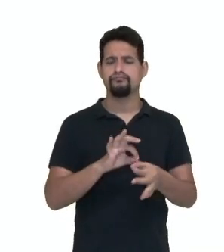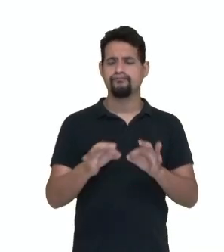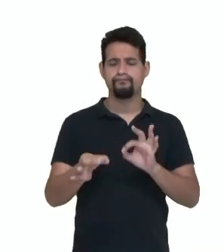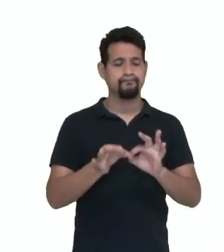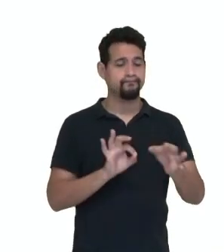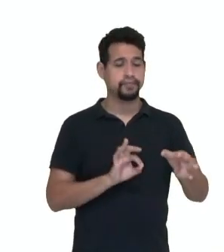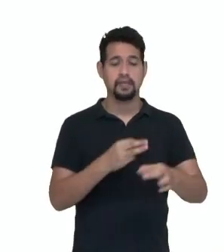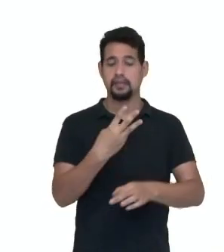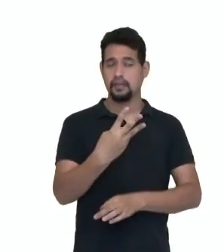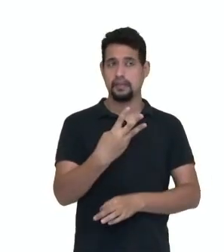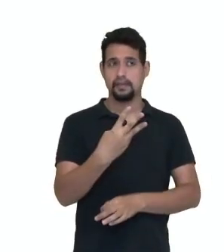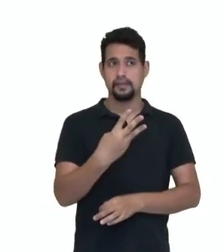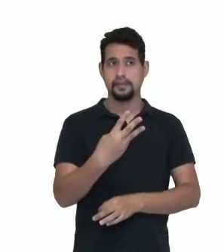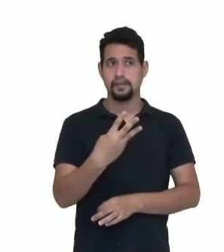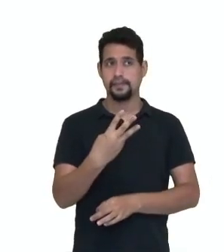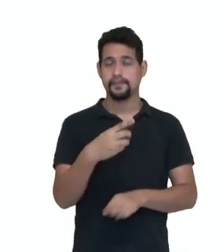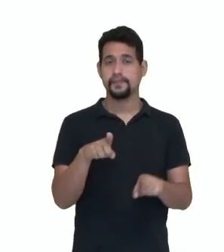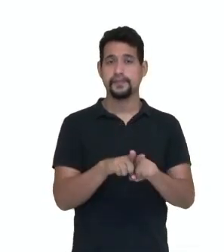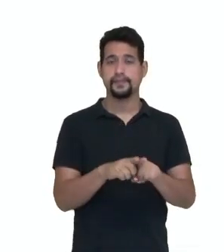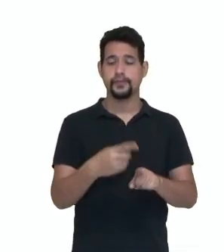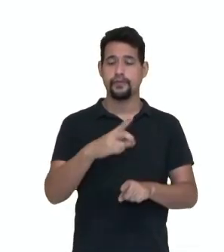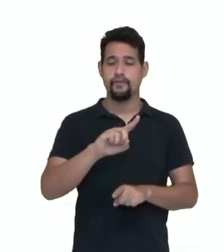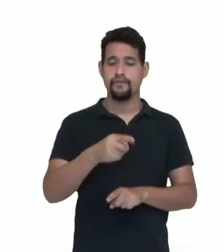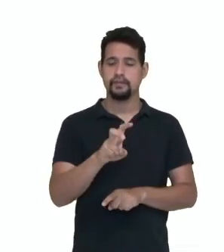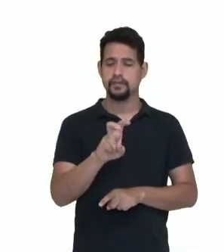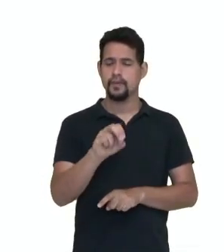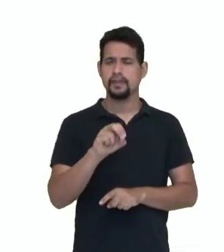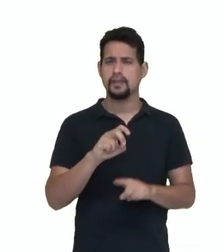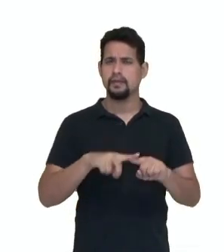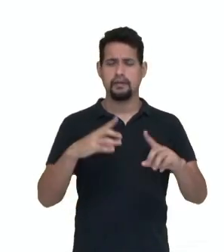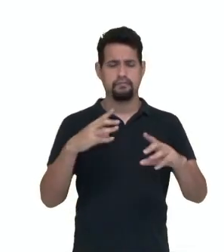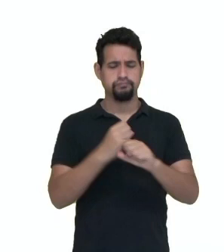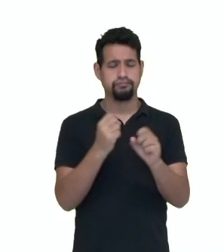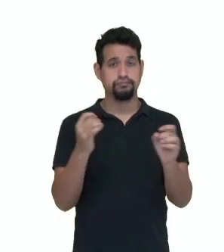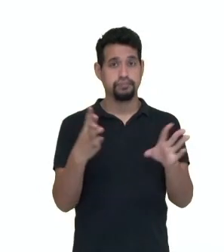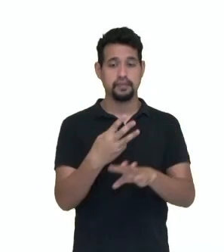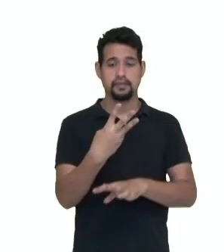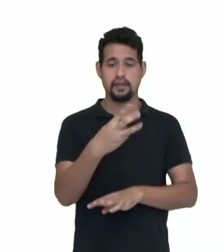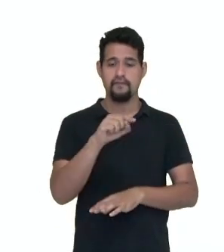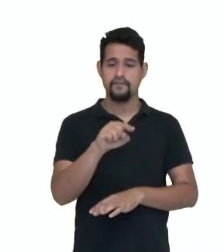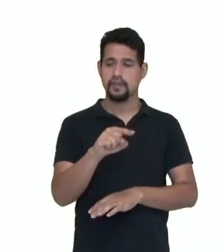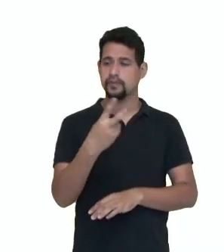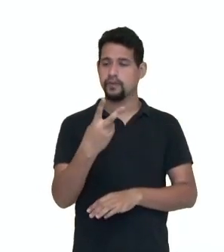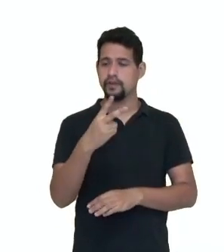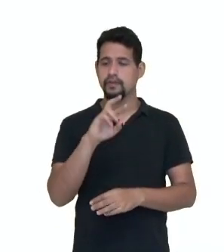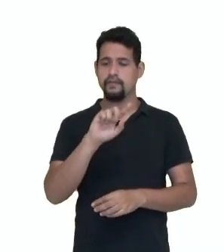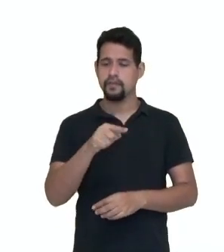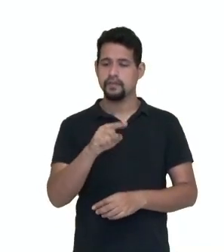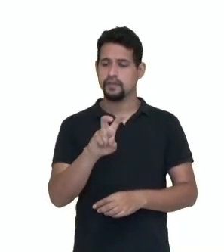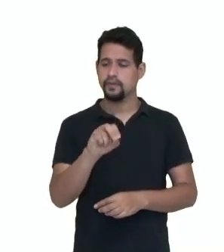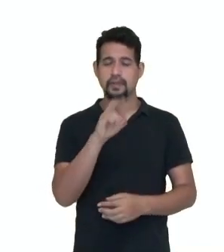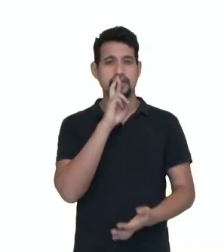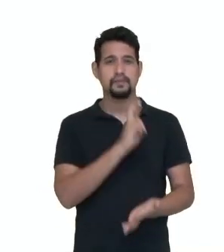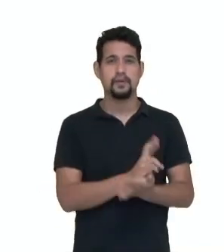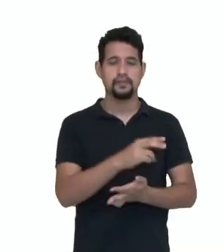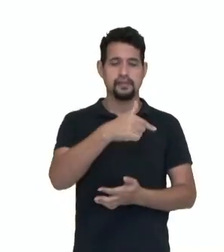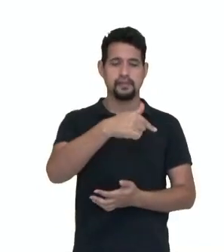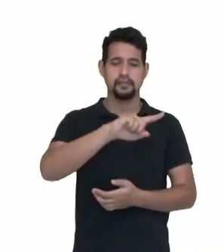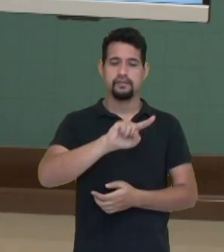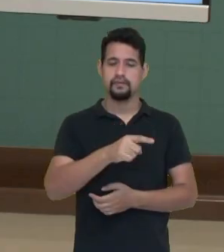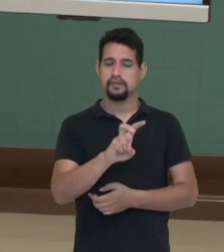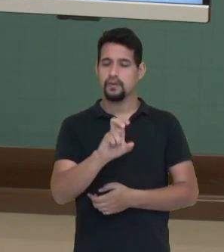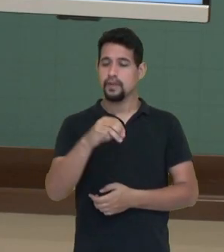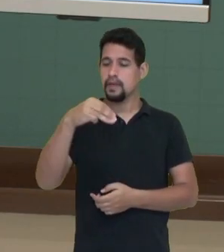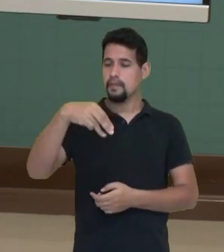que é 3 aqui, ó, e 2,50. Aí multiplica, 3 vezes 2,50 vai dar 7,50